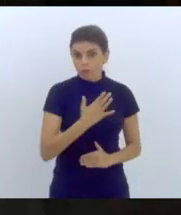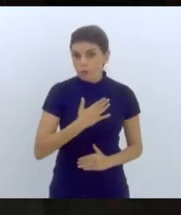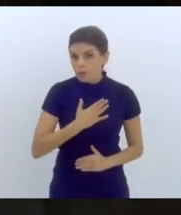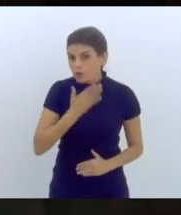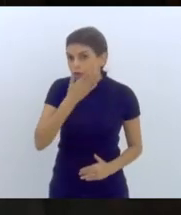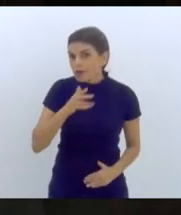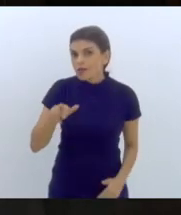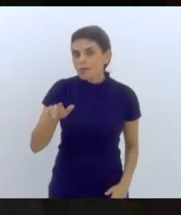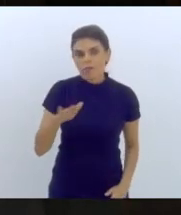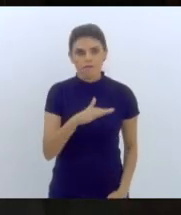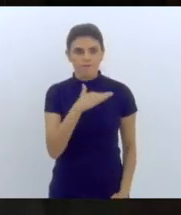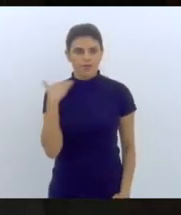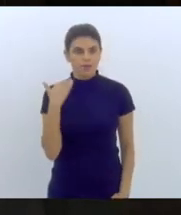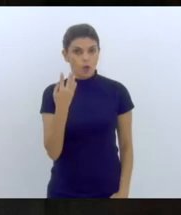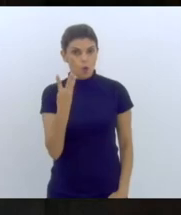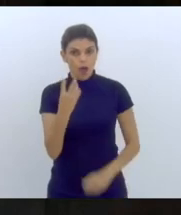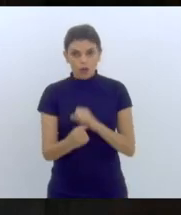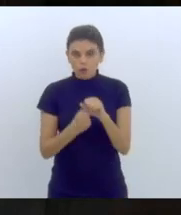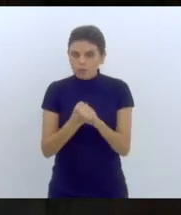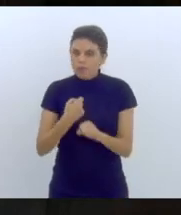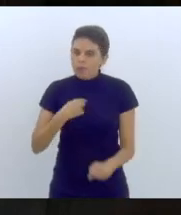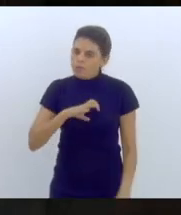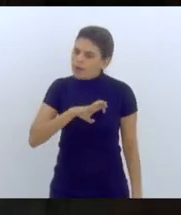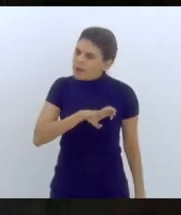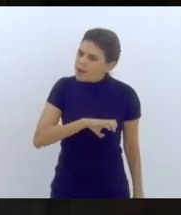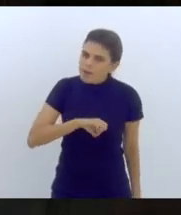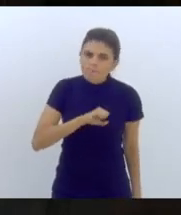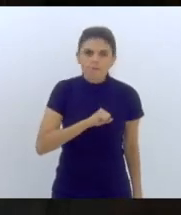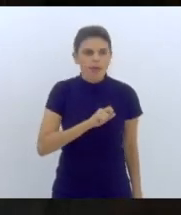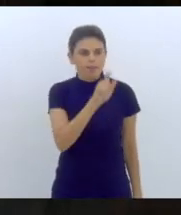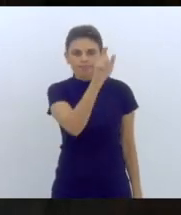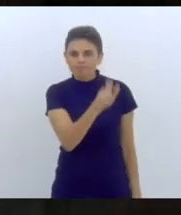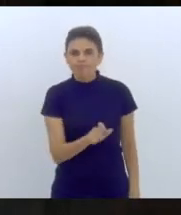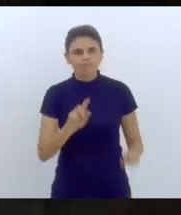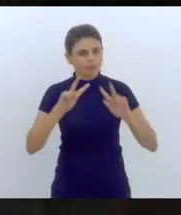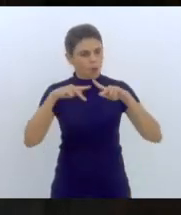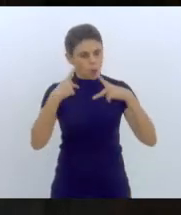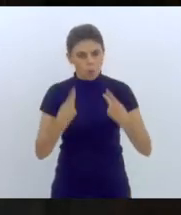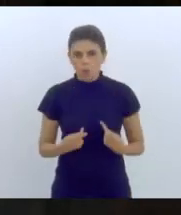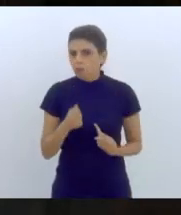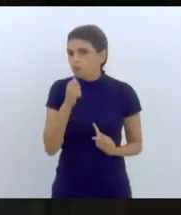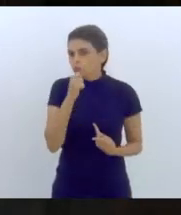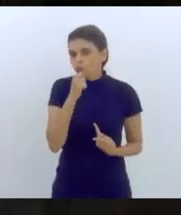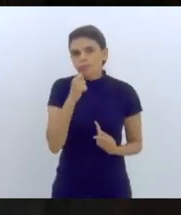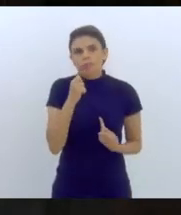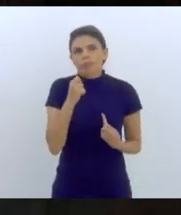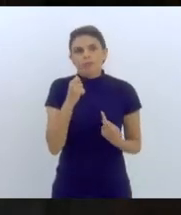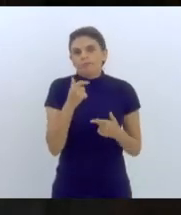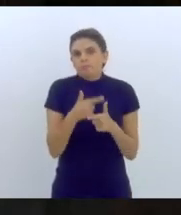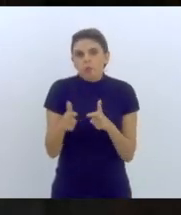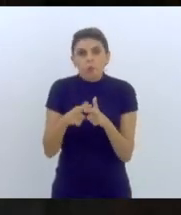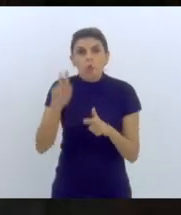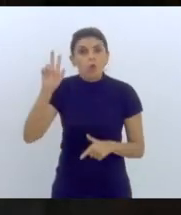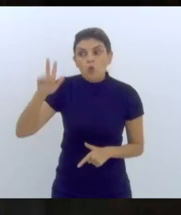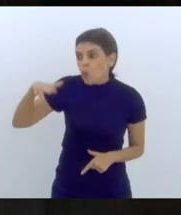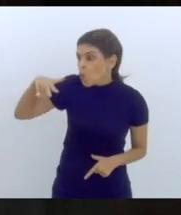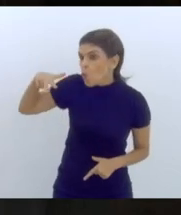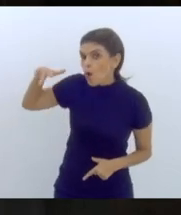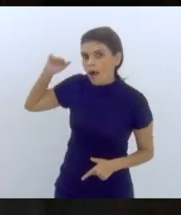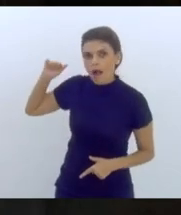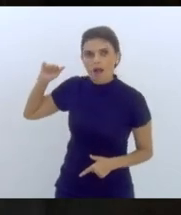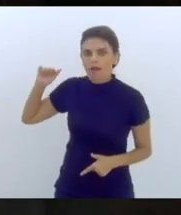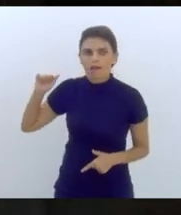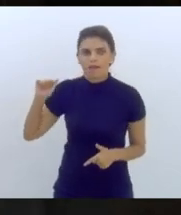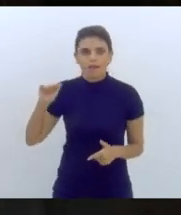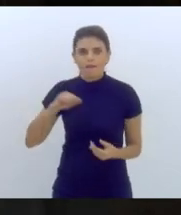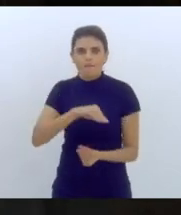4 anos, meu irmão que eu amei, que era um ser humano imperfeito, que nunca se envolveu com